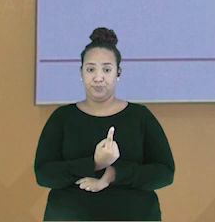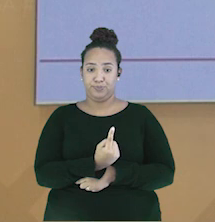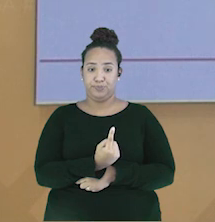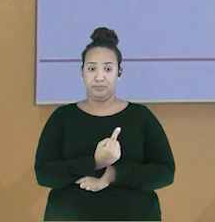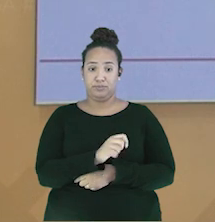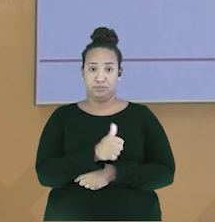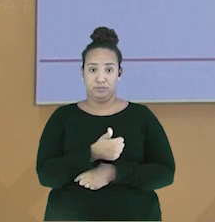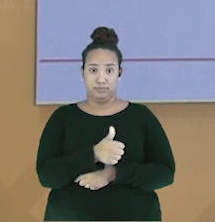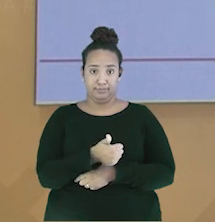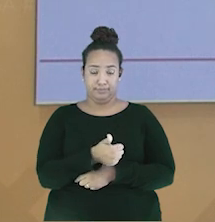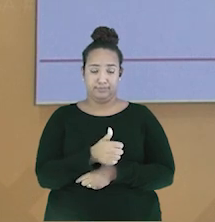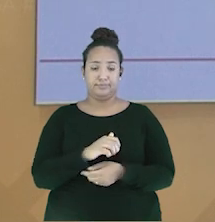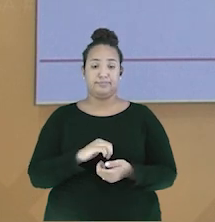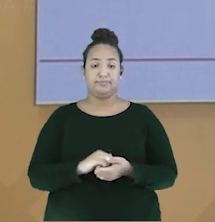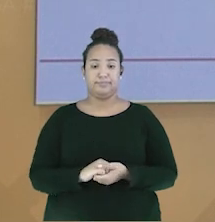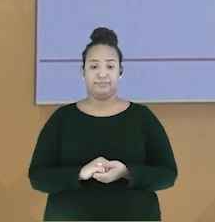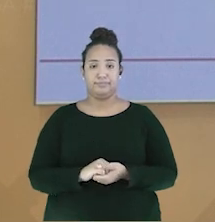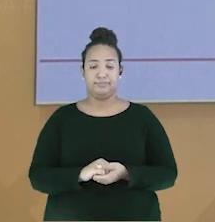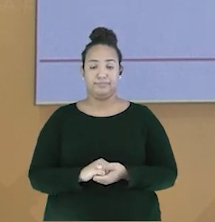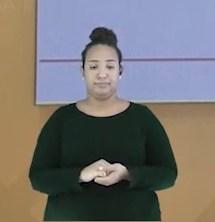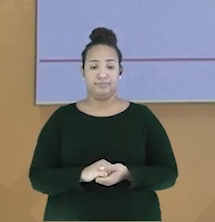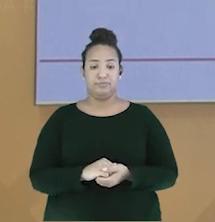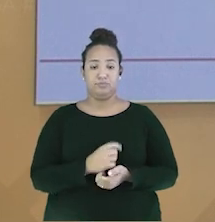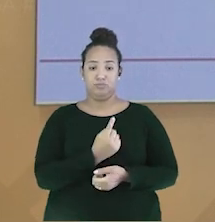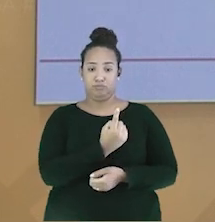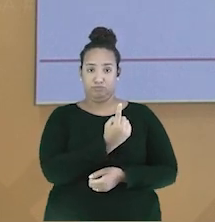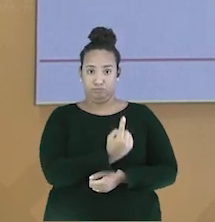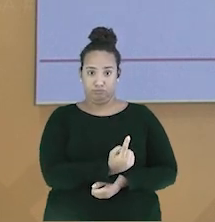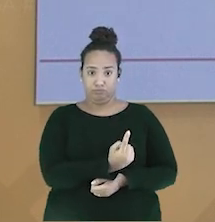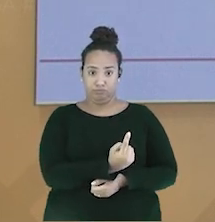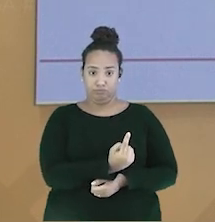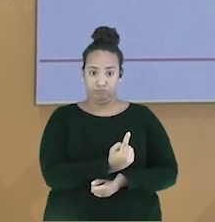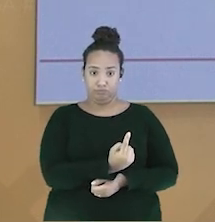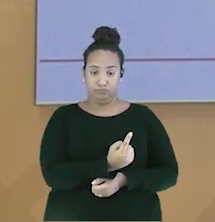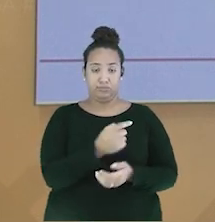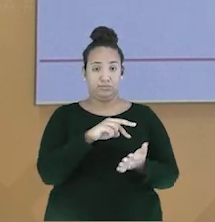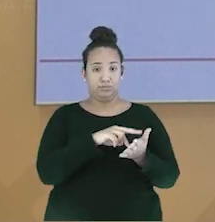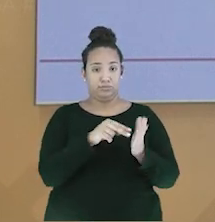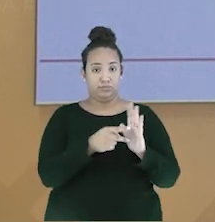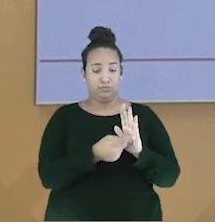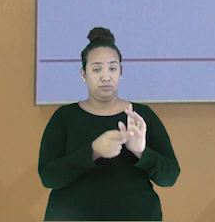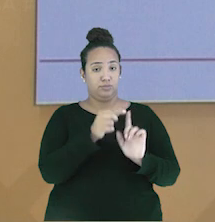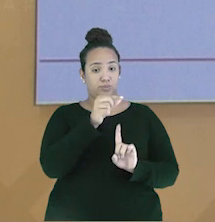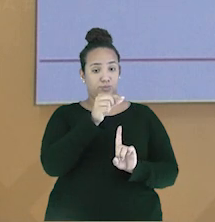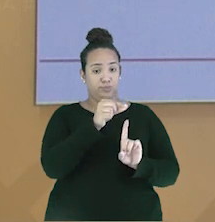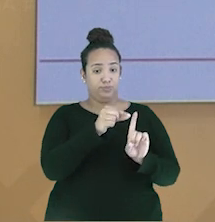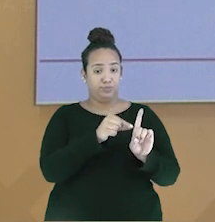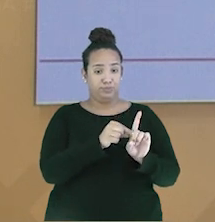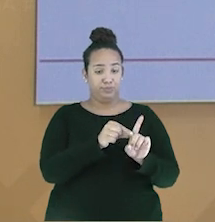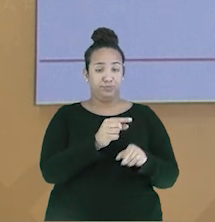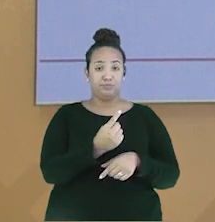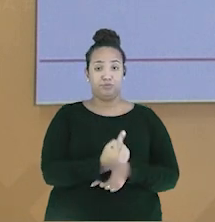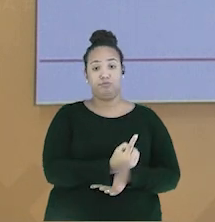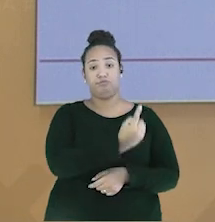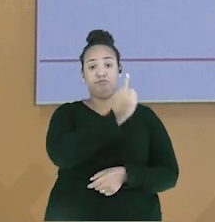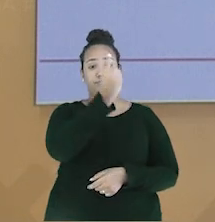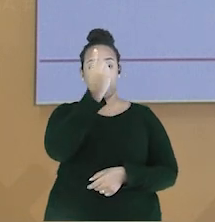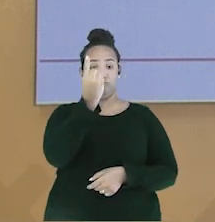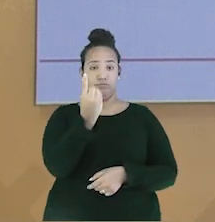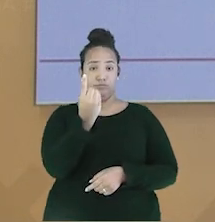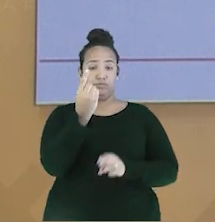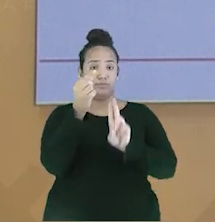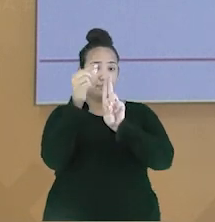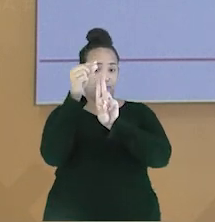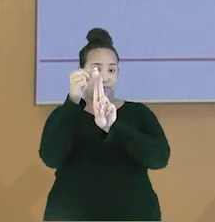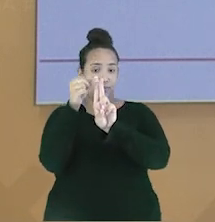11. O número 1 fica aqui embaixo, que representa a unidade, e o outro número 1